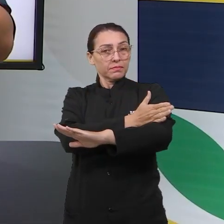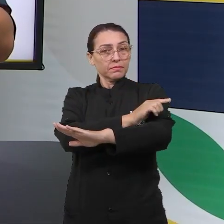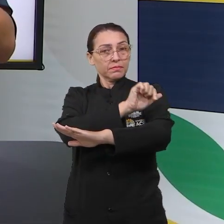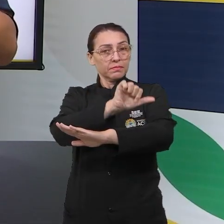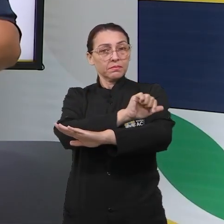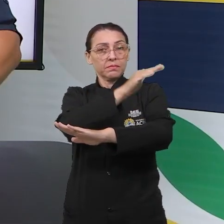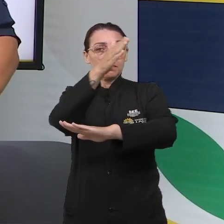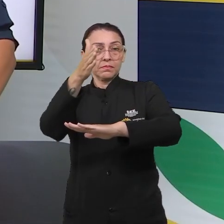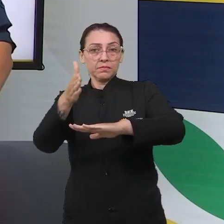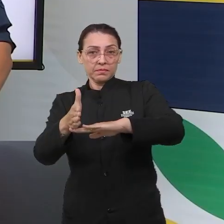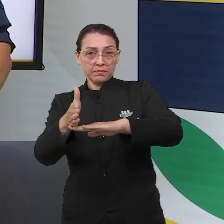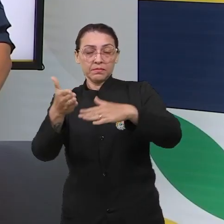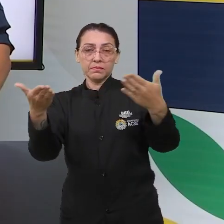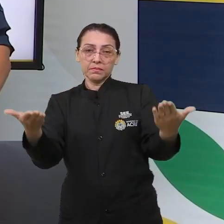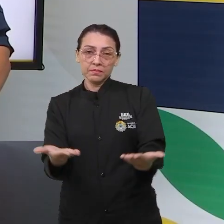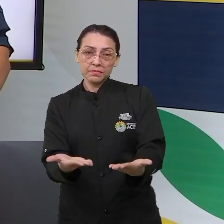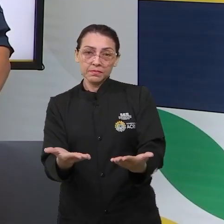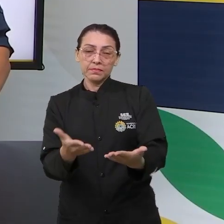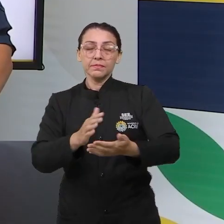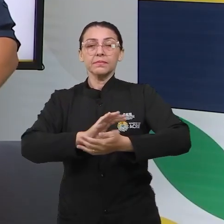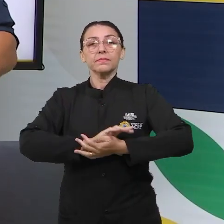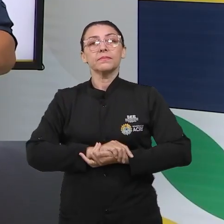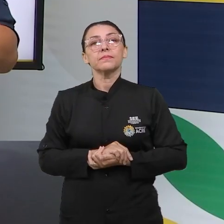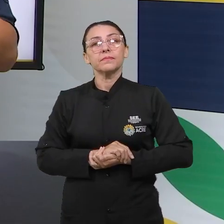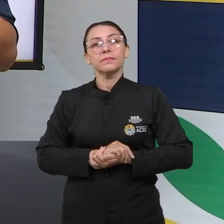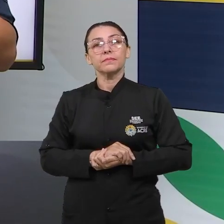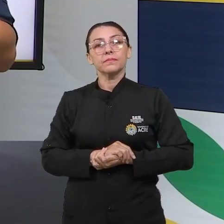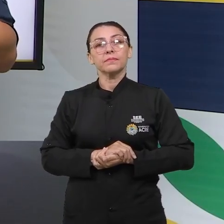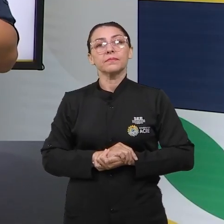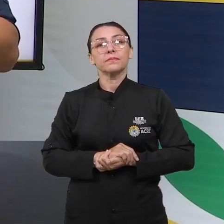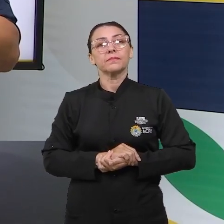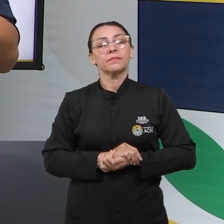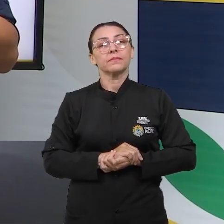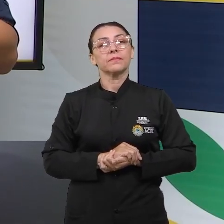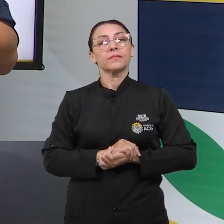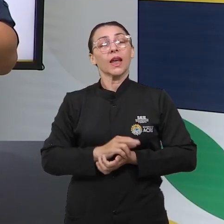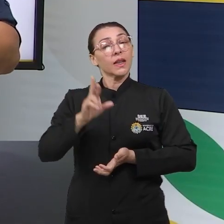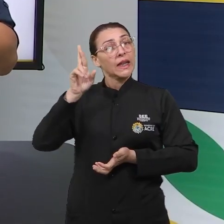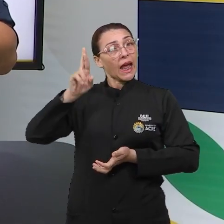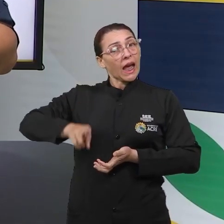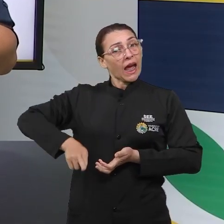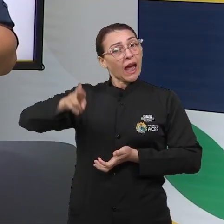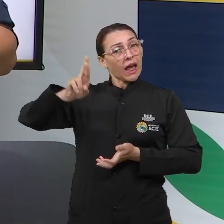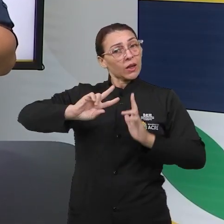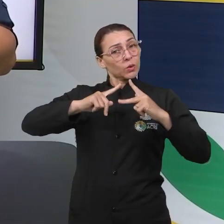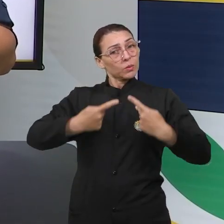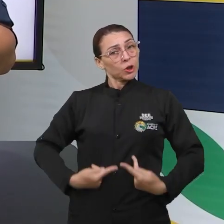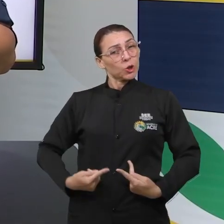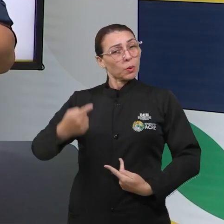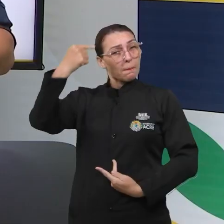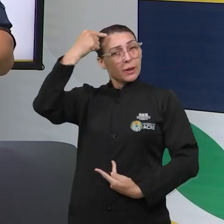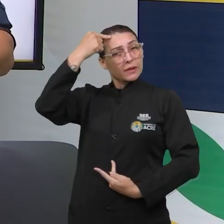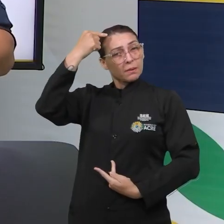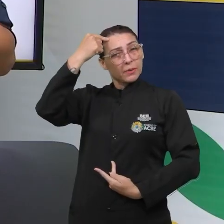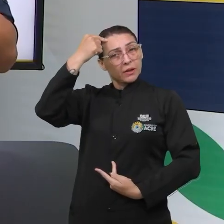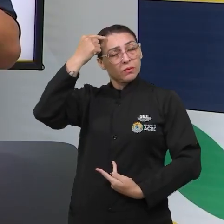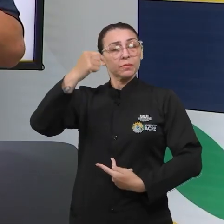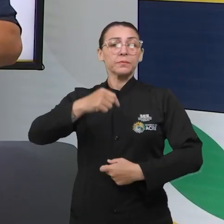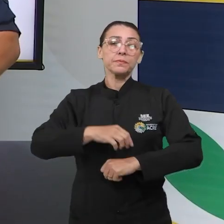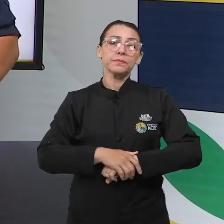agora está entrando na Era Moderna, a Era da modernidade, da razão, do humanismo.